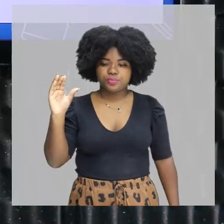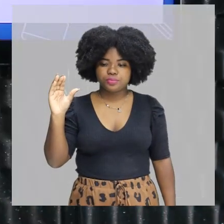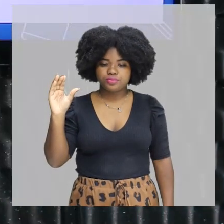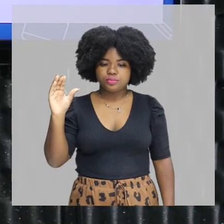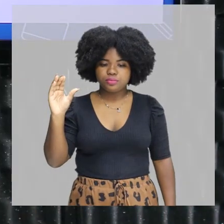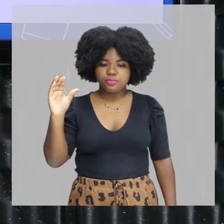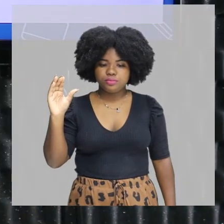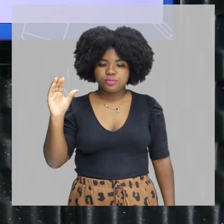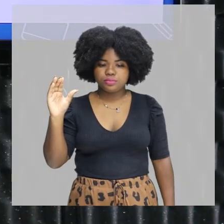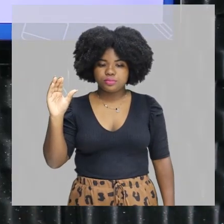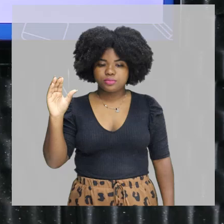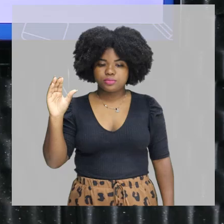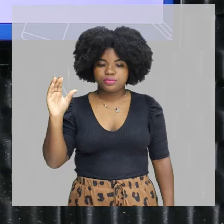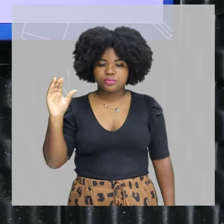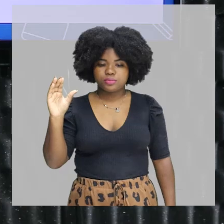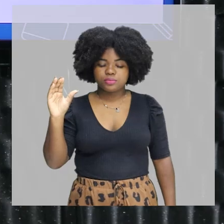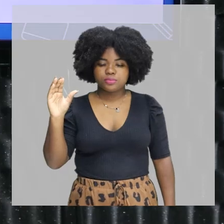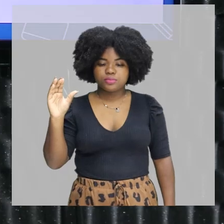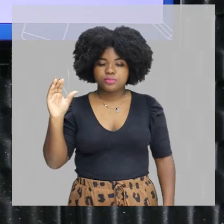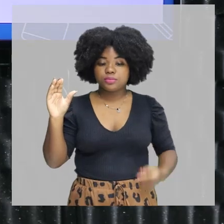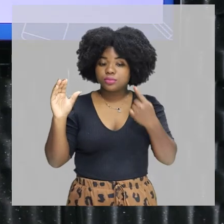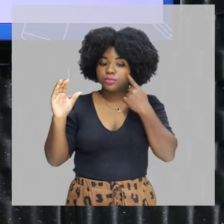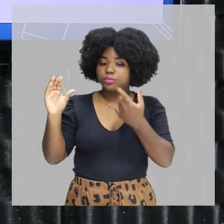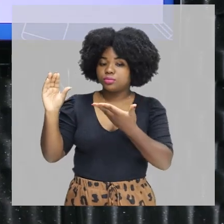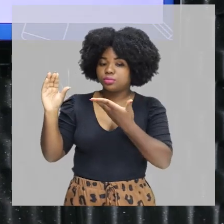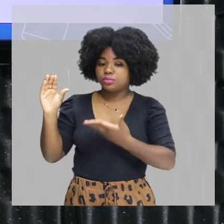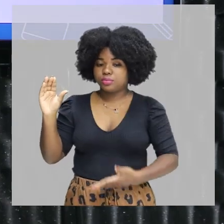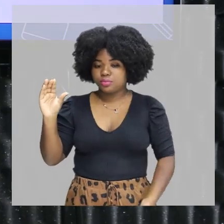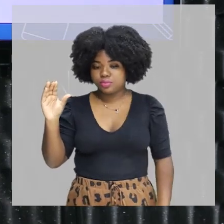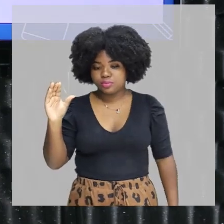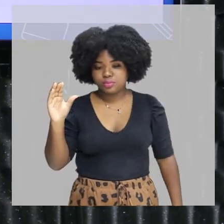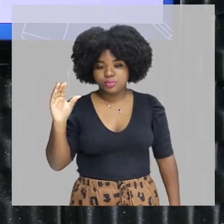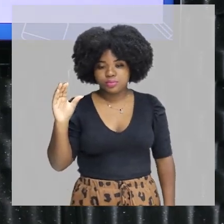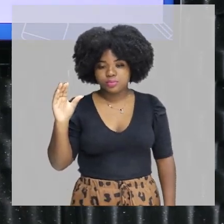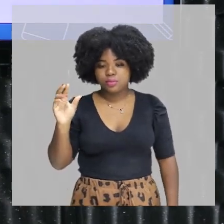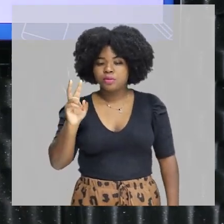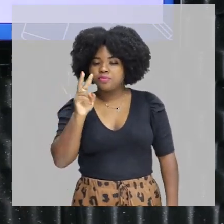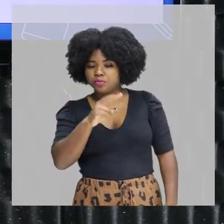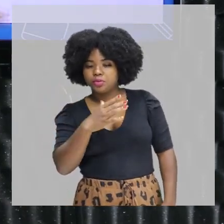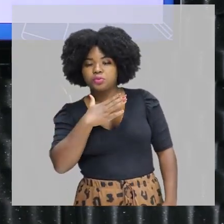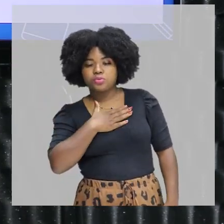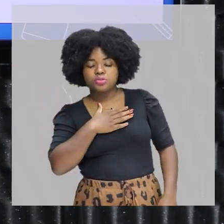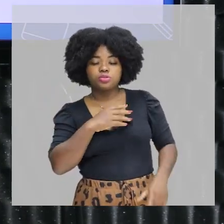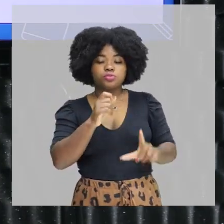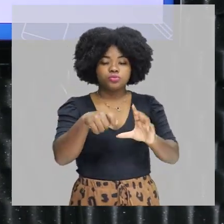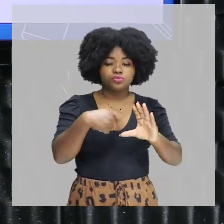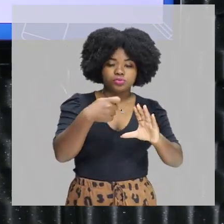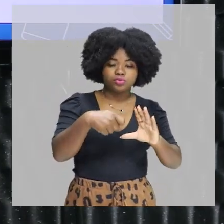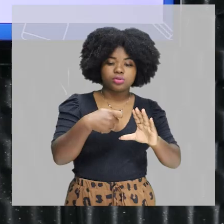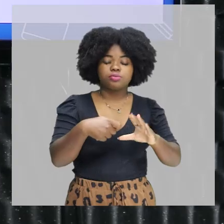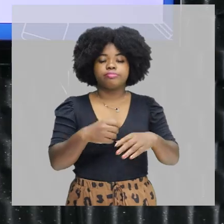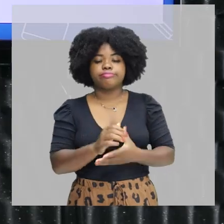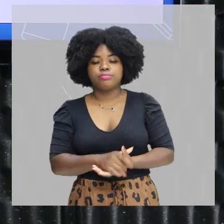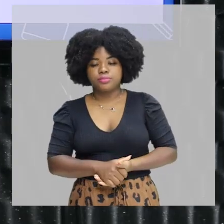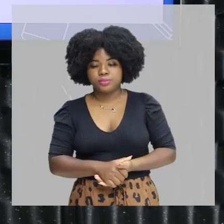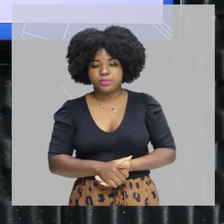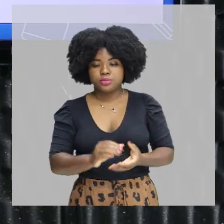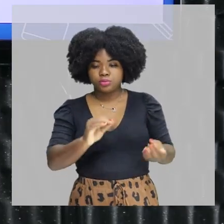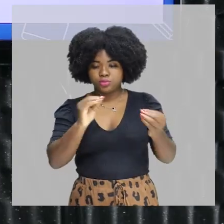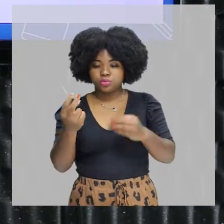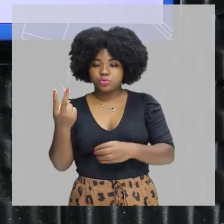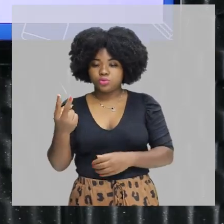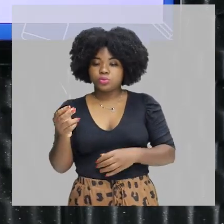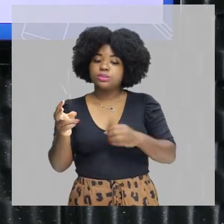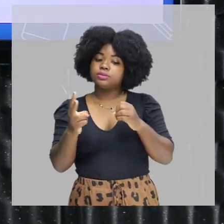muito. Como é que estava? Vamos ver? Vi e gostei muito do filme. Então, eu estou colocando